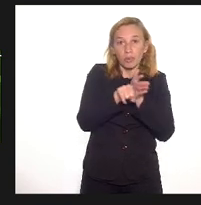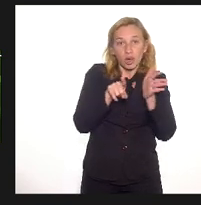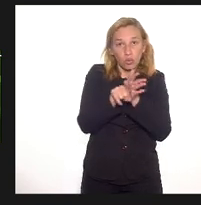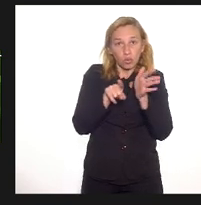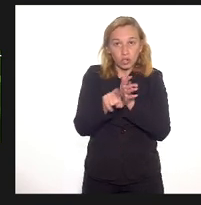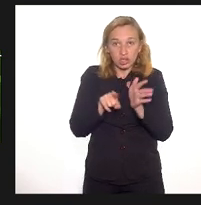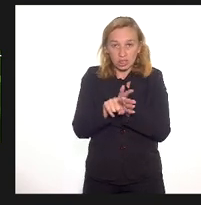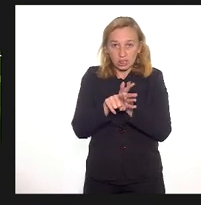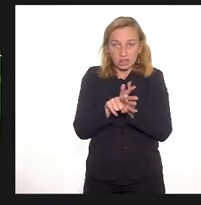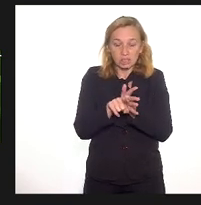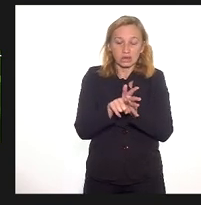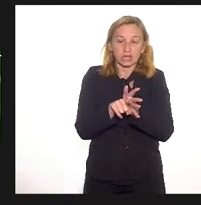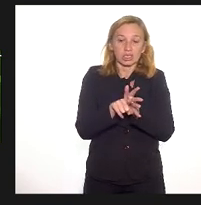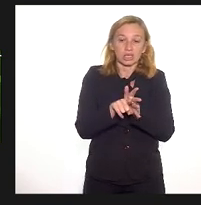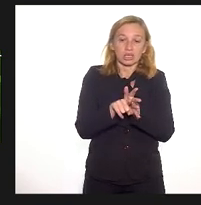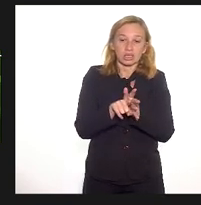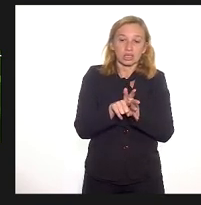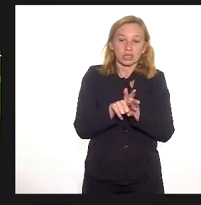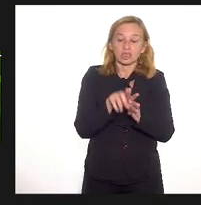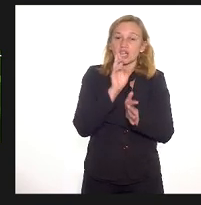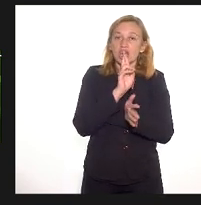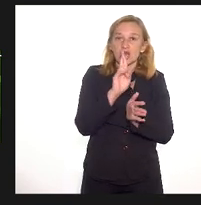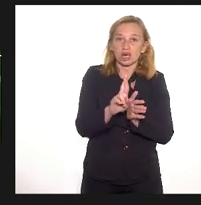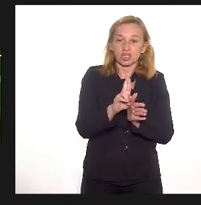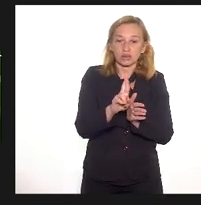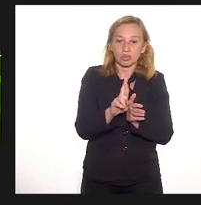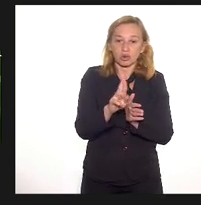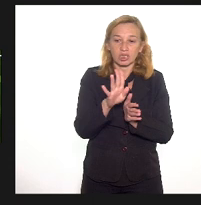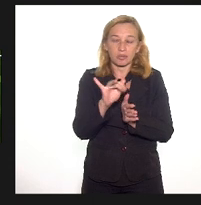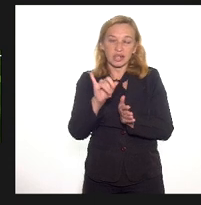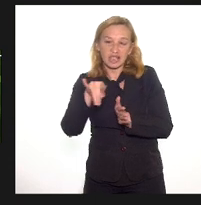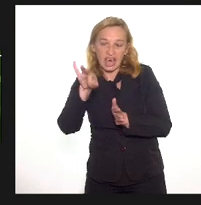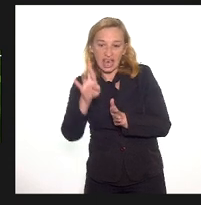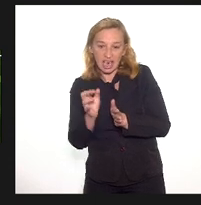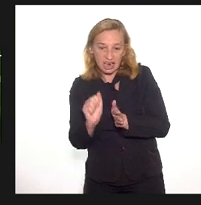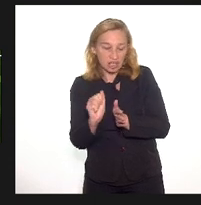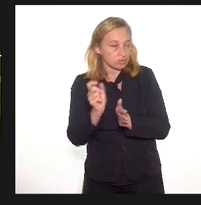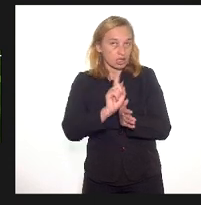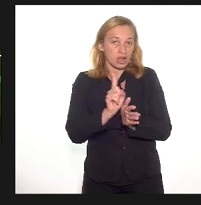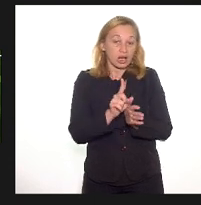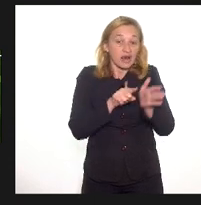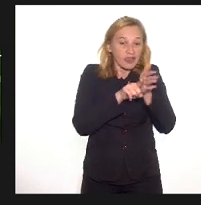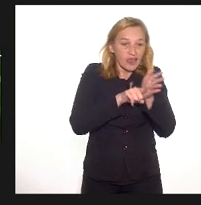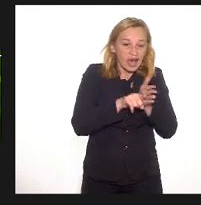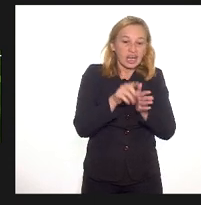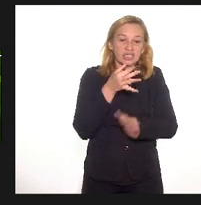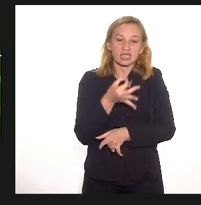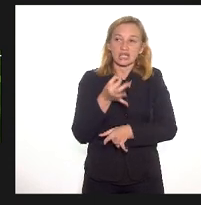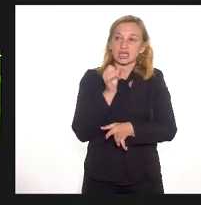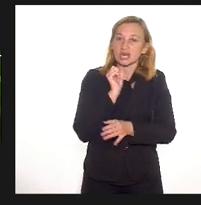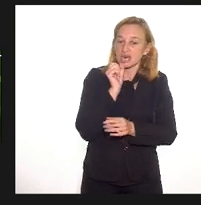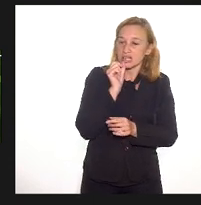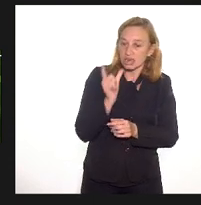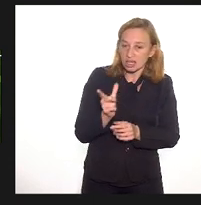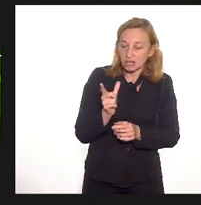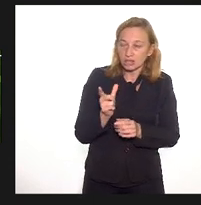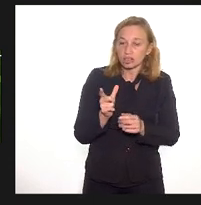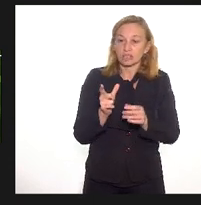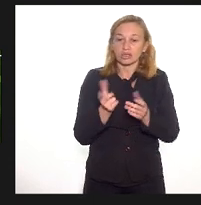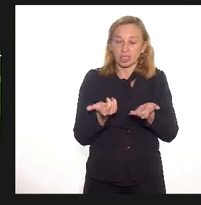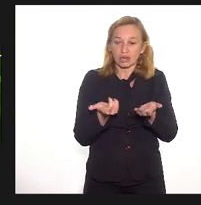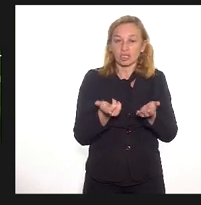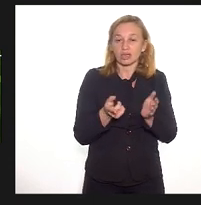perguntas de resposta binária, são perguntas que demandam análise crítica e conjugação de